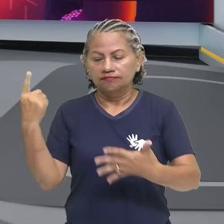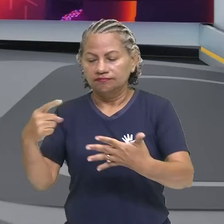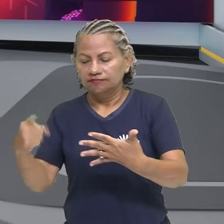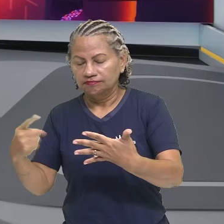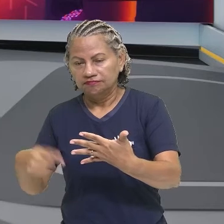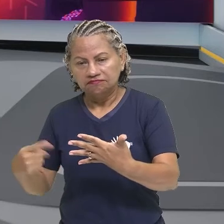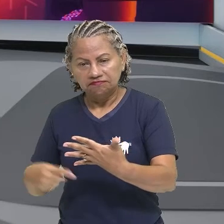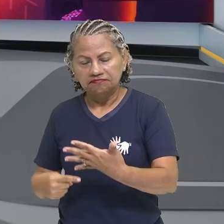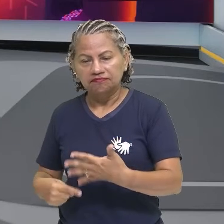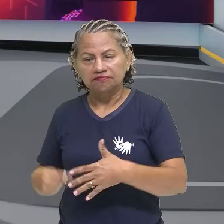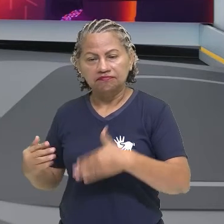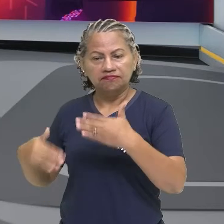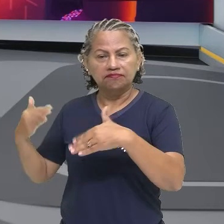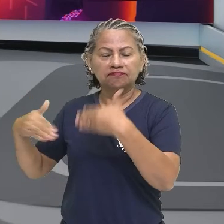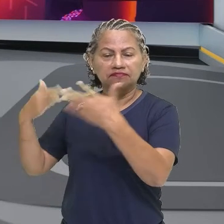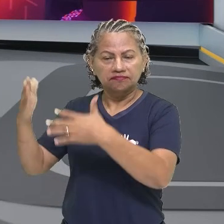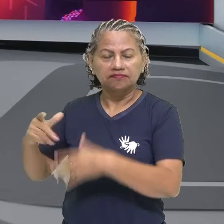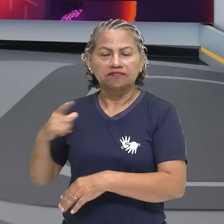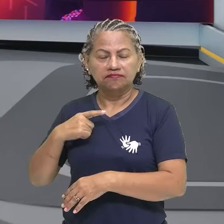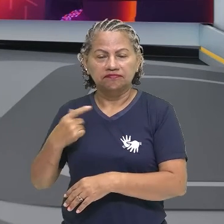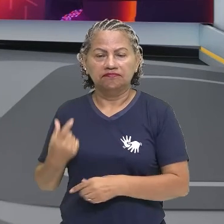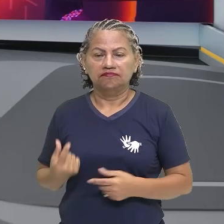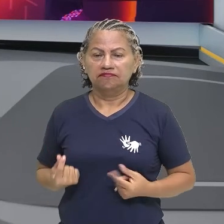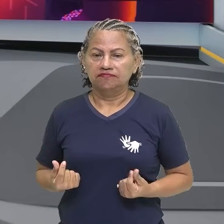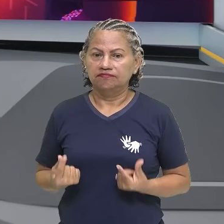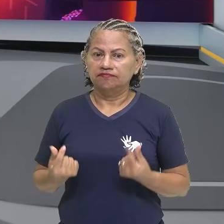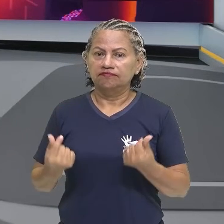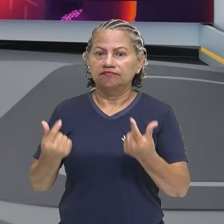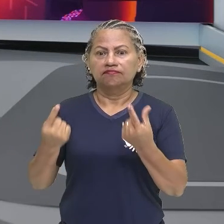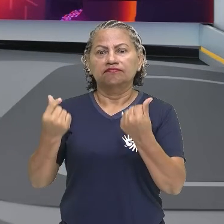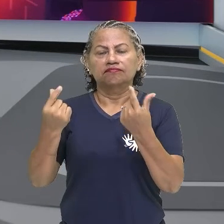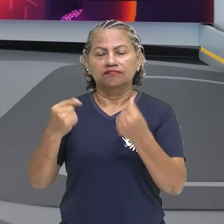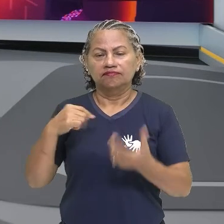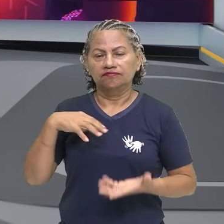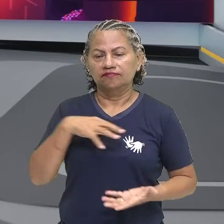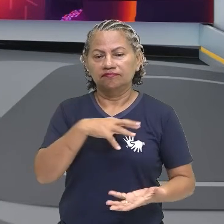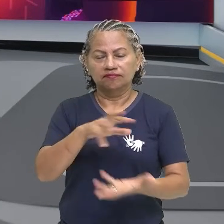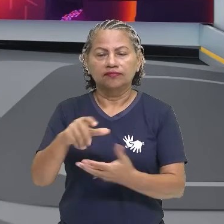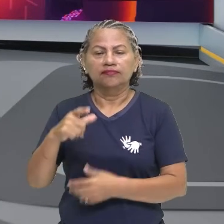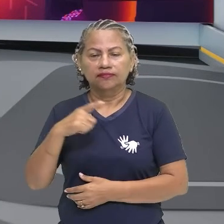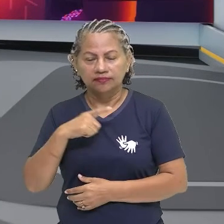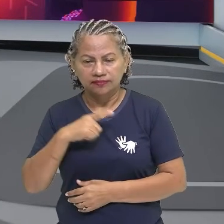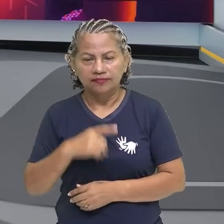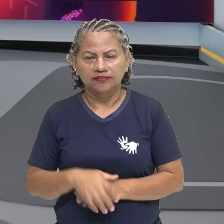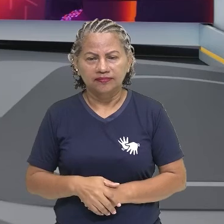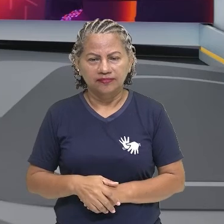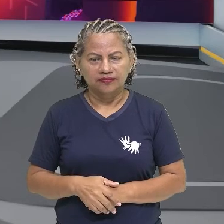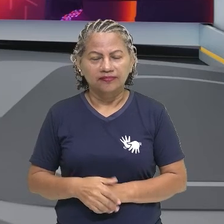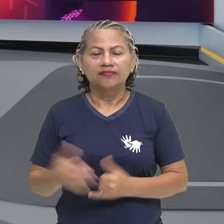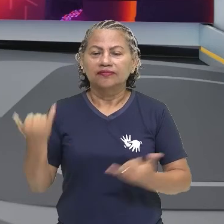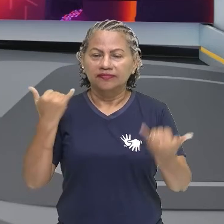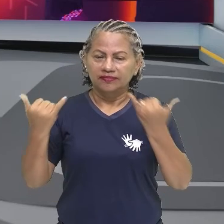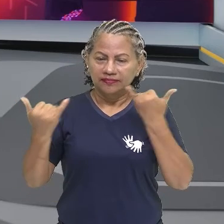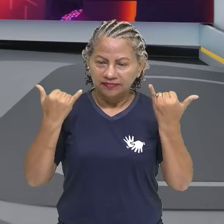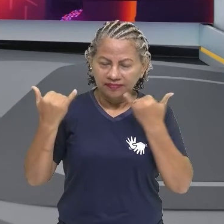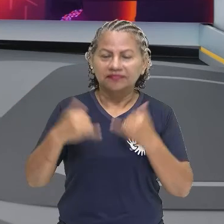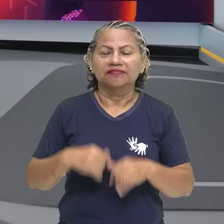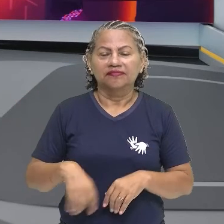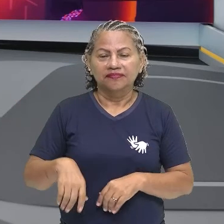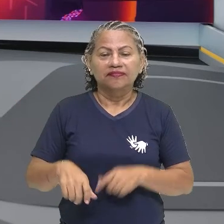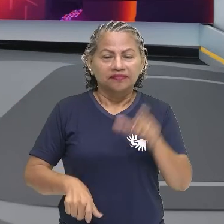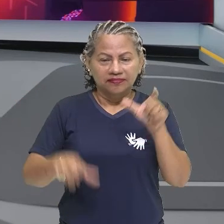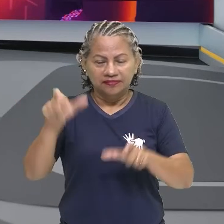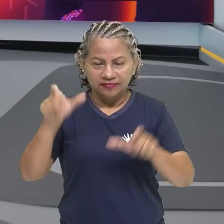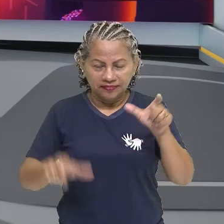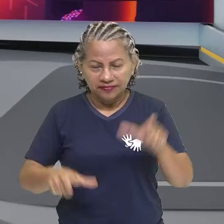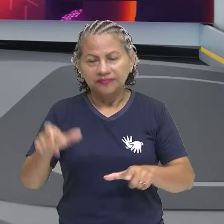ramos, movimenta milhões no mundo inteiro. Então tem atletas, ele falou até cyberatleta, vocês viram esse